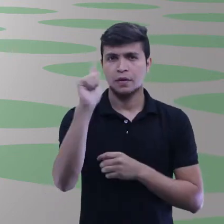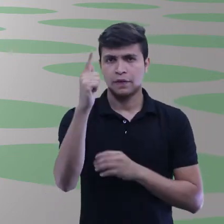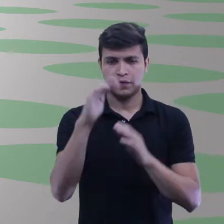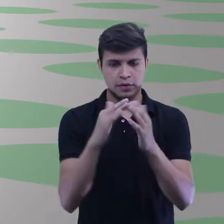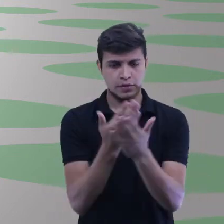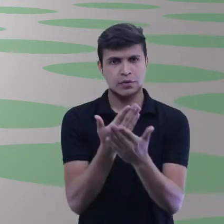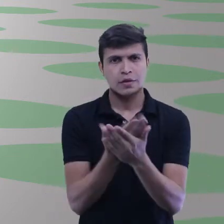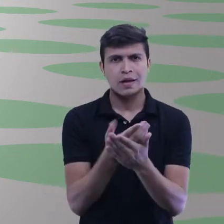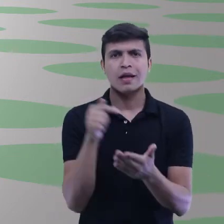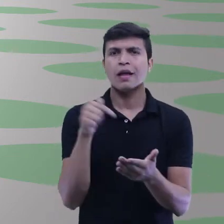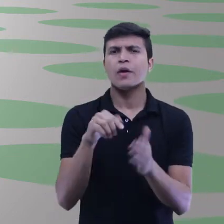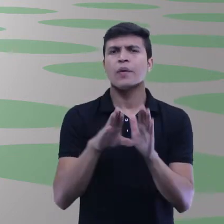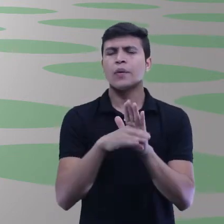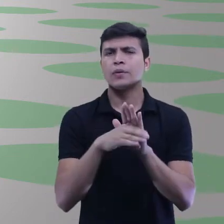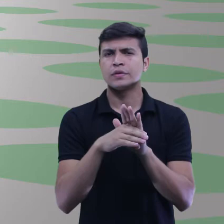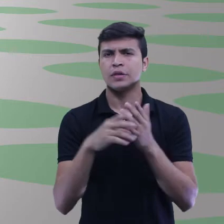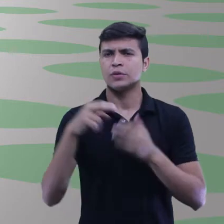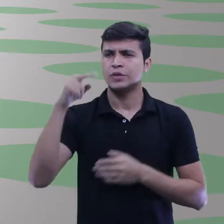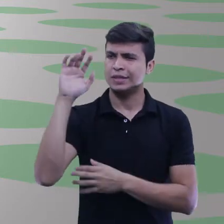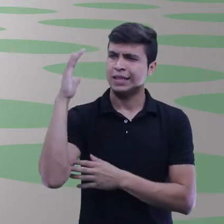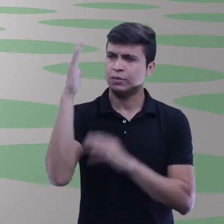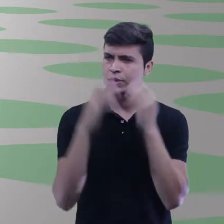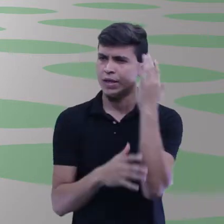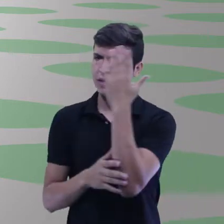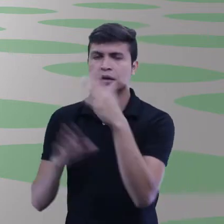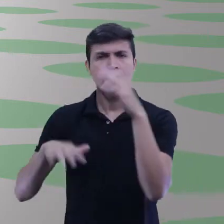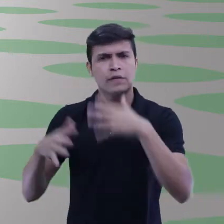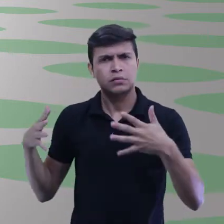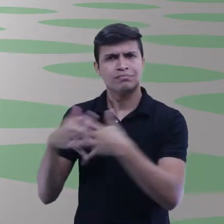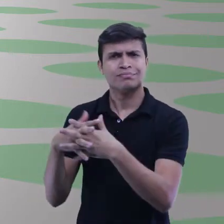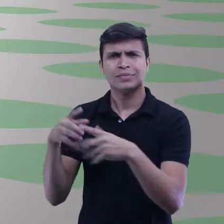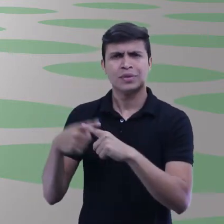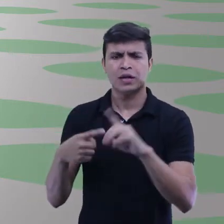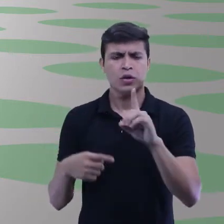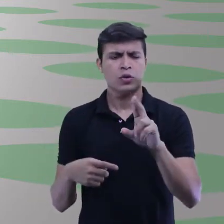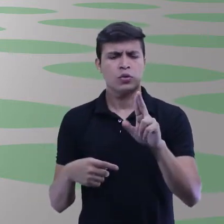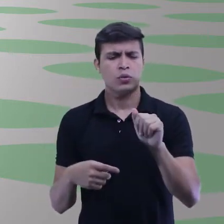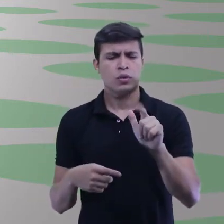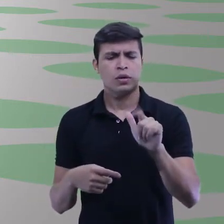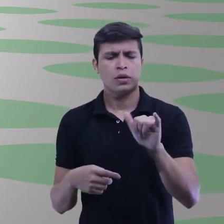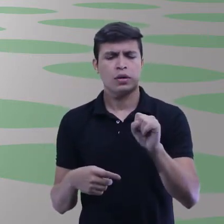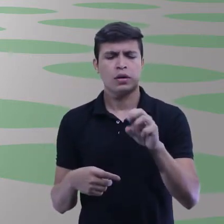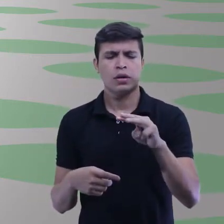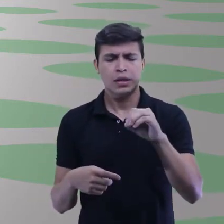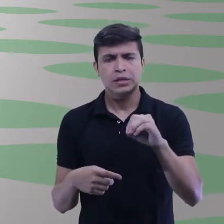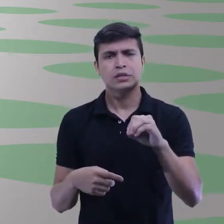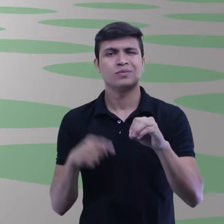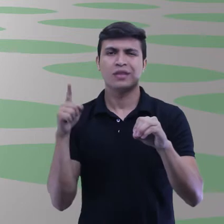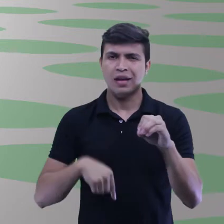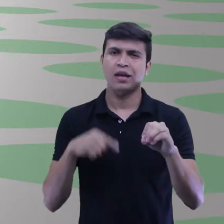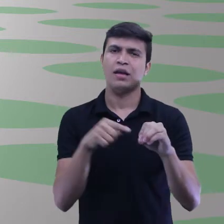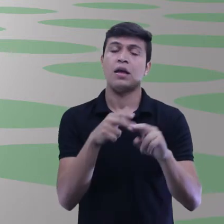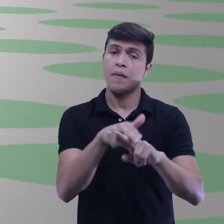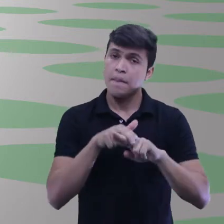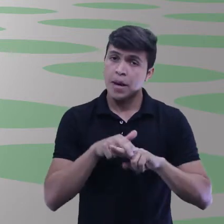escolar, o conceito de natureza também encontra conflitos, geralmente em torno do dualismo primeira e segunda natureza. Porém, a